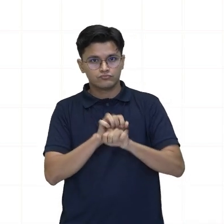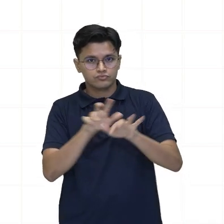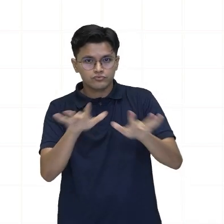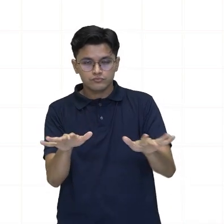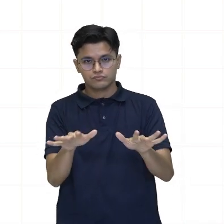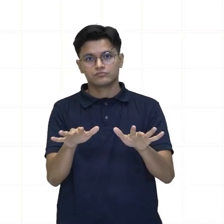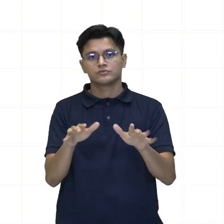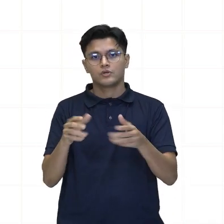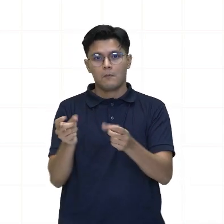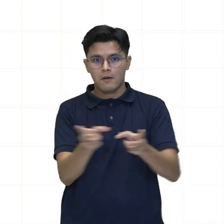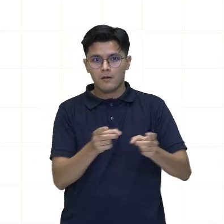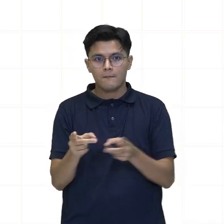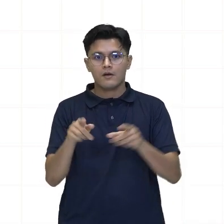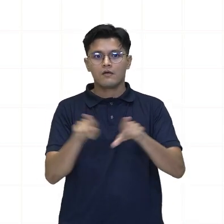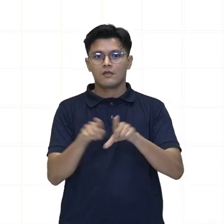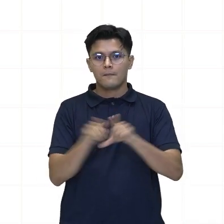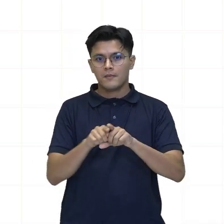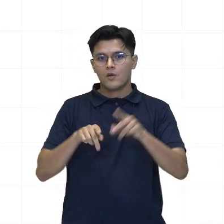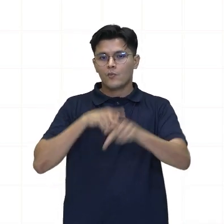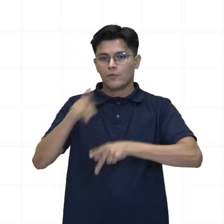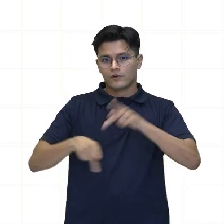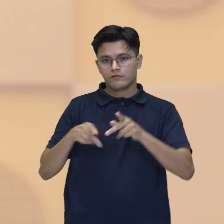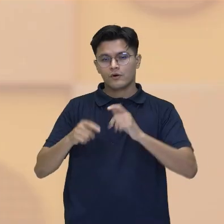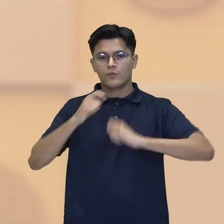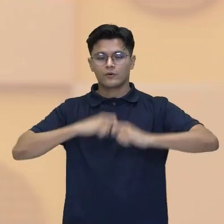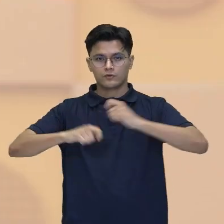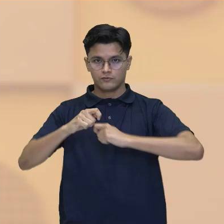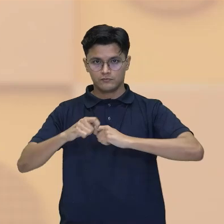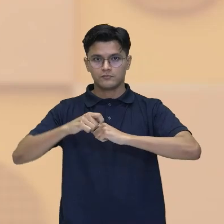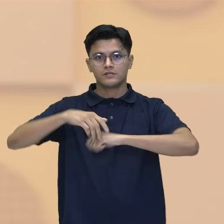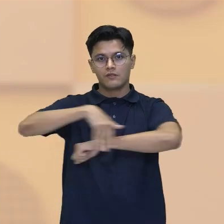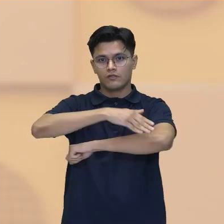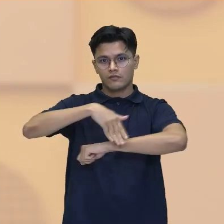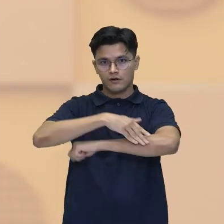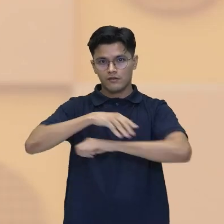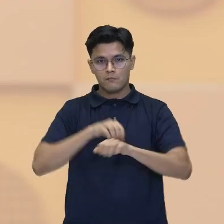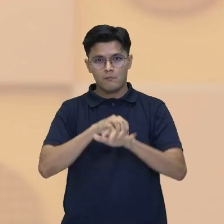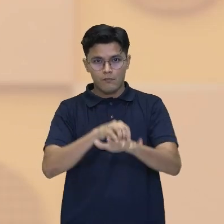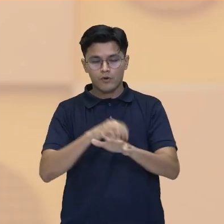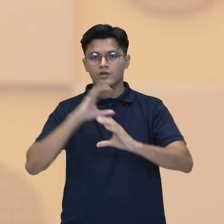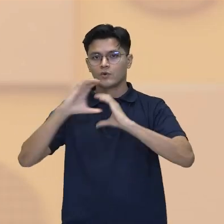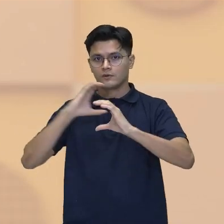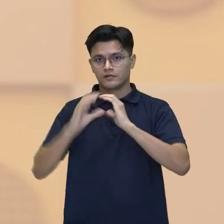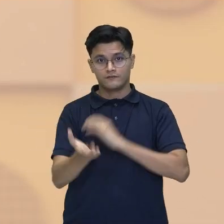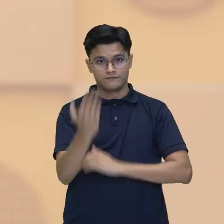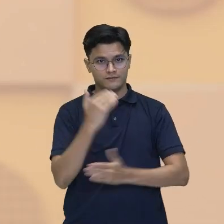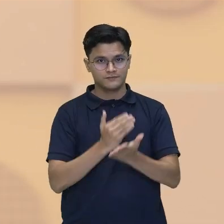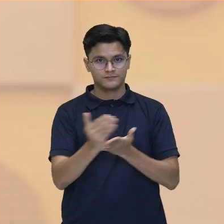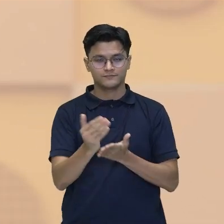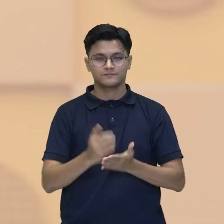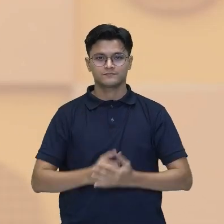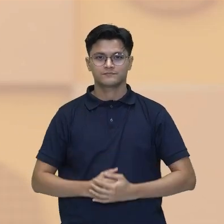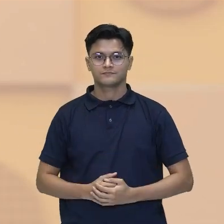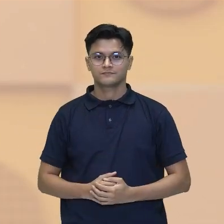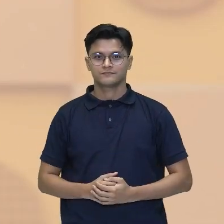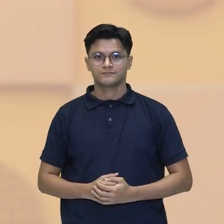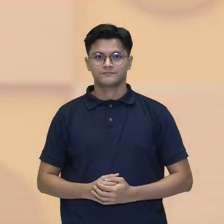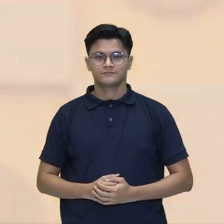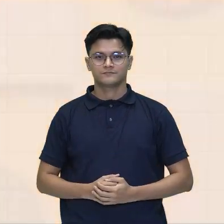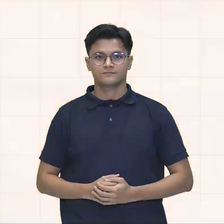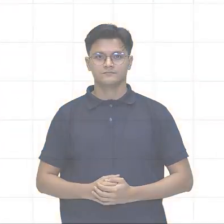economia, vias de transporte e comunicação. Então, acompanhem comigo esta aula.